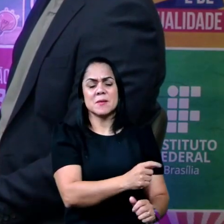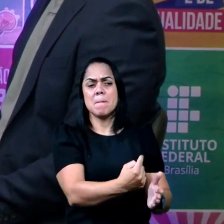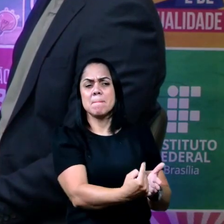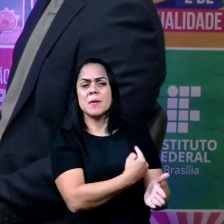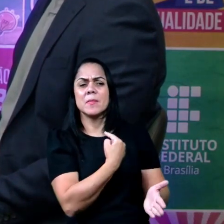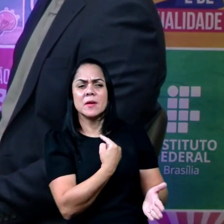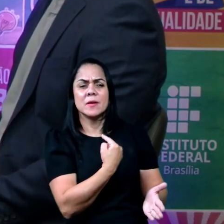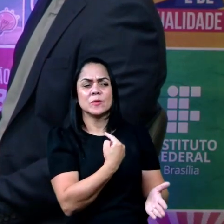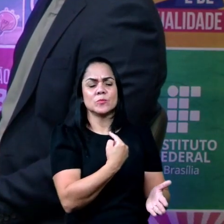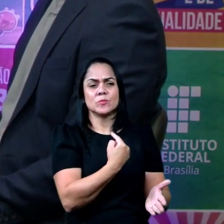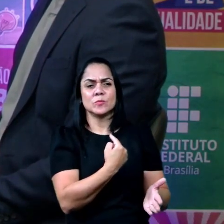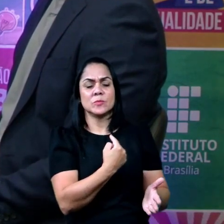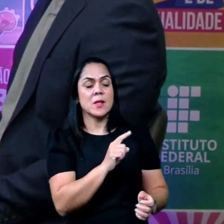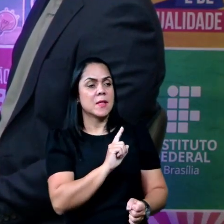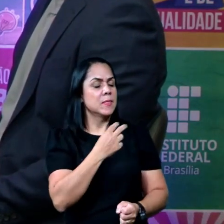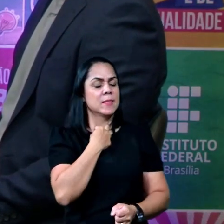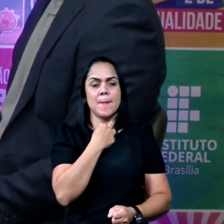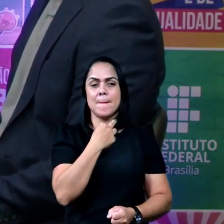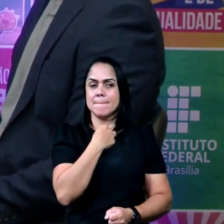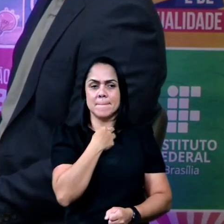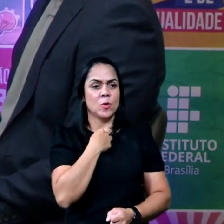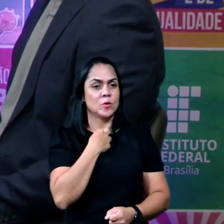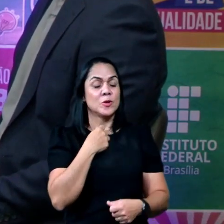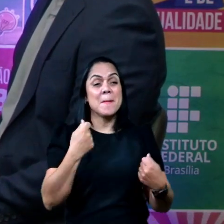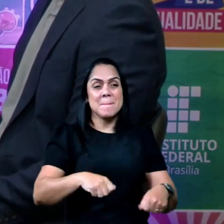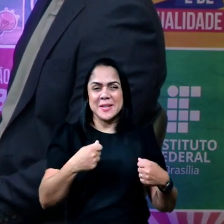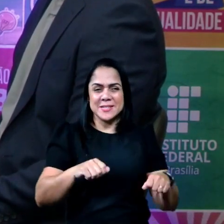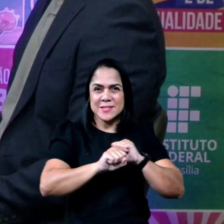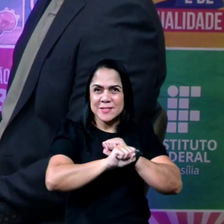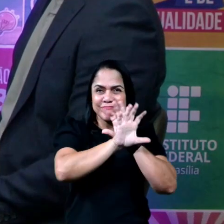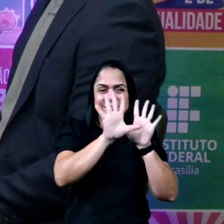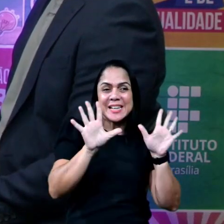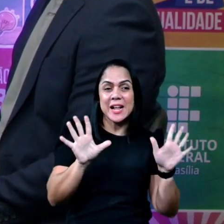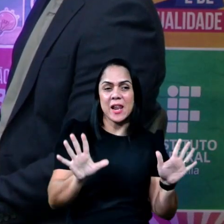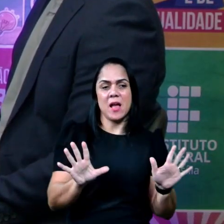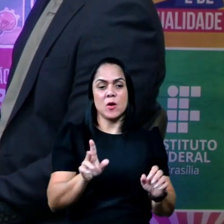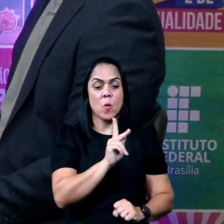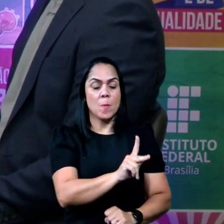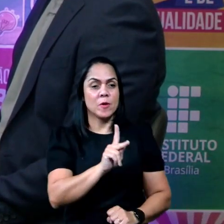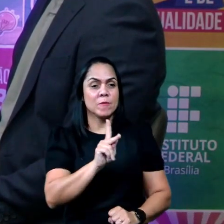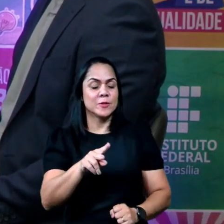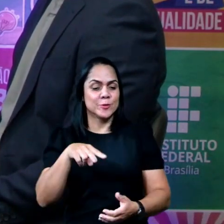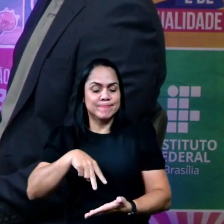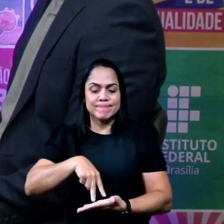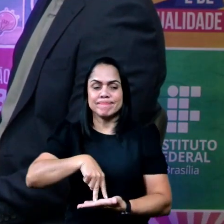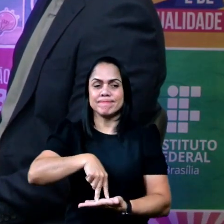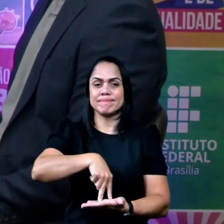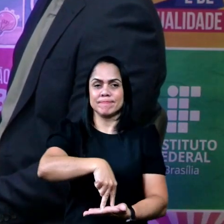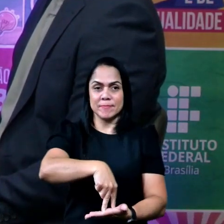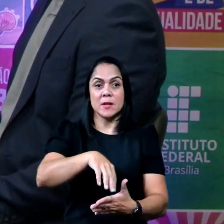ela não pode, né? Que fique muito claro, o Exato. professor ele tem a posição ali de dono,